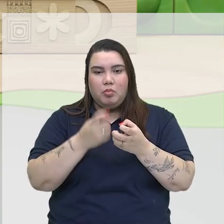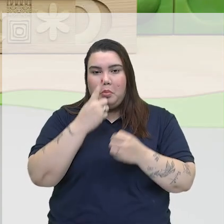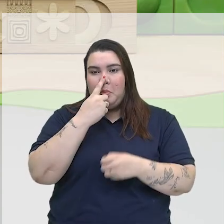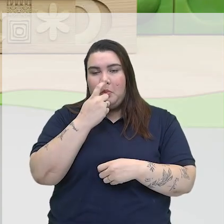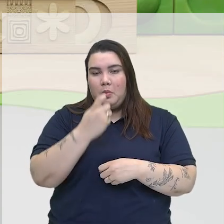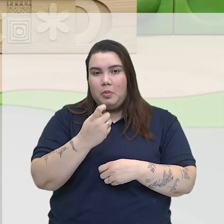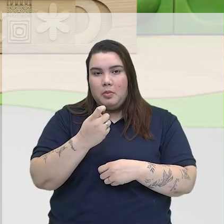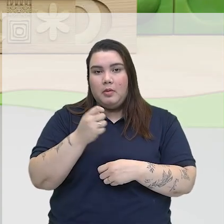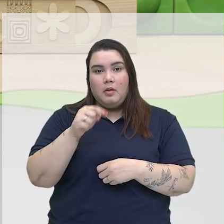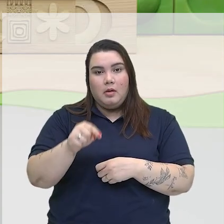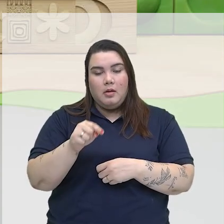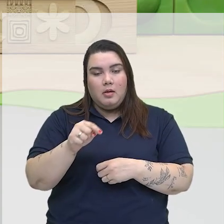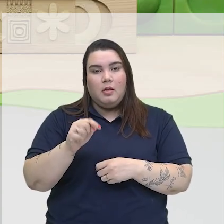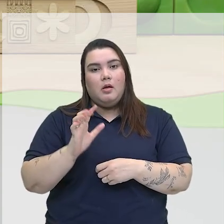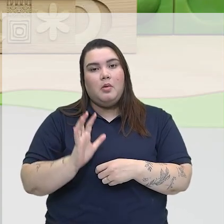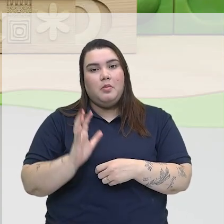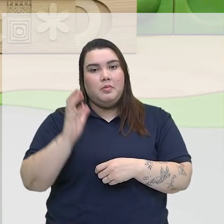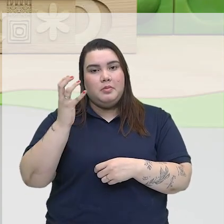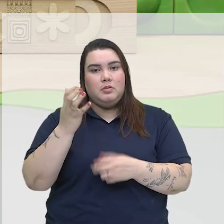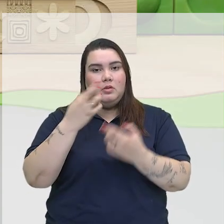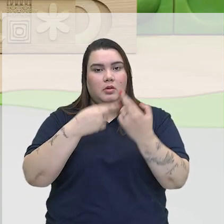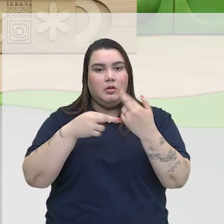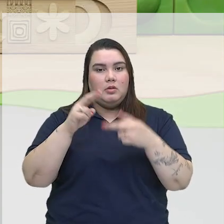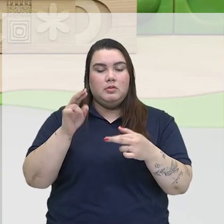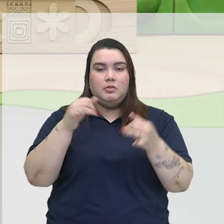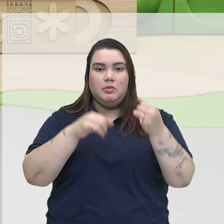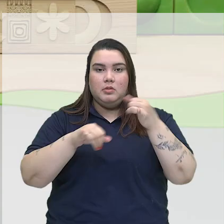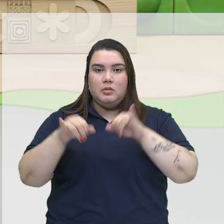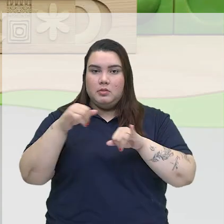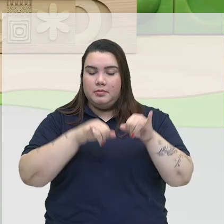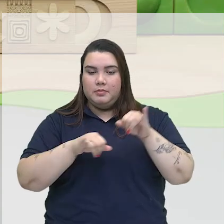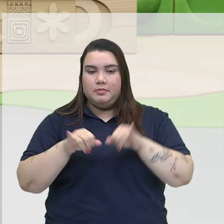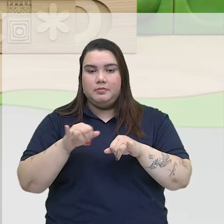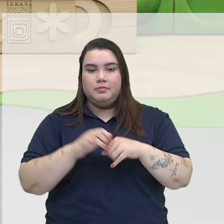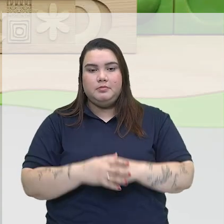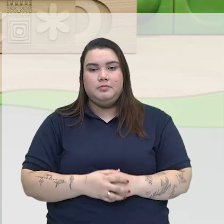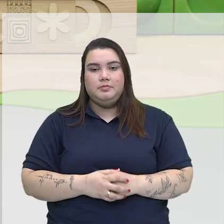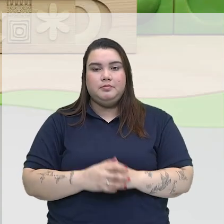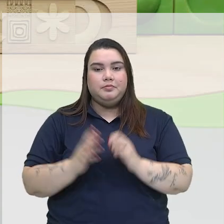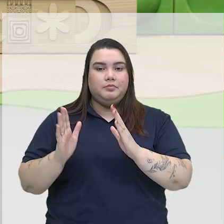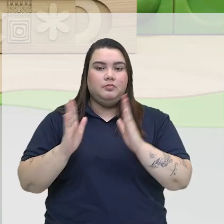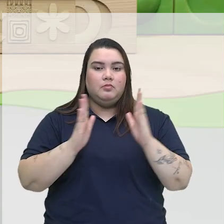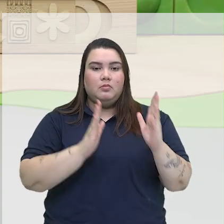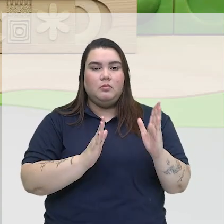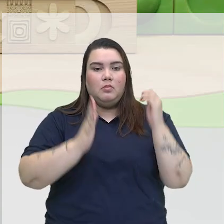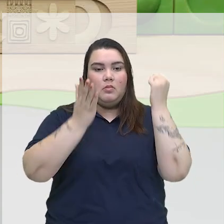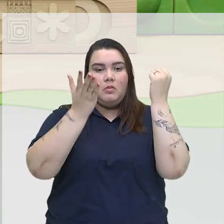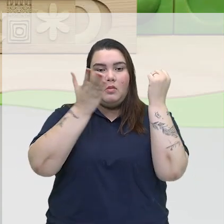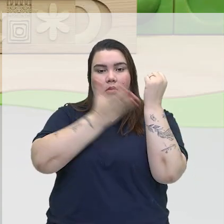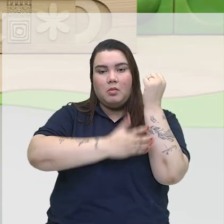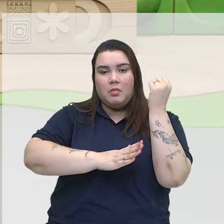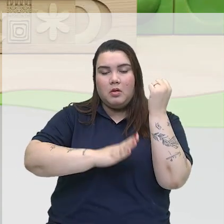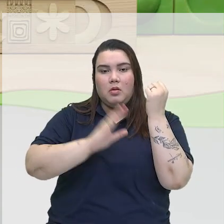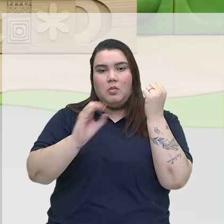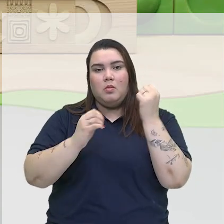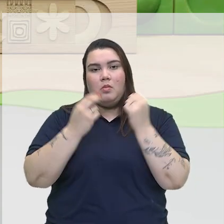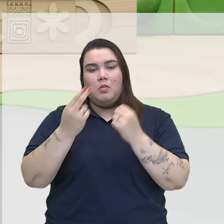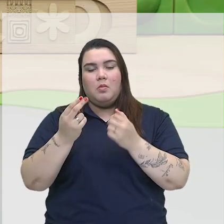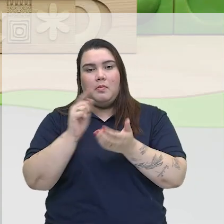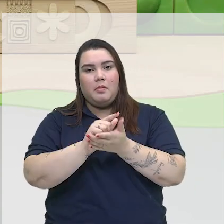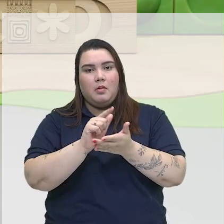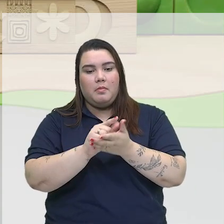apodrecendo. Então, está ocorrendo uma reação química. Quando nós queimamos um papel,